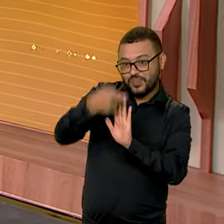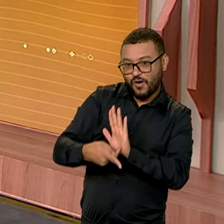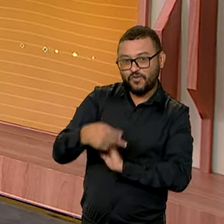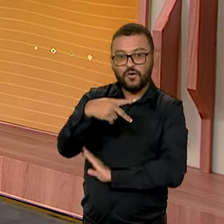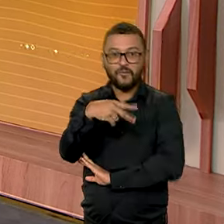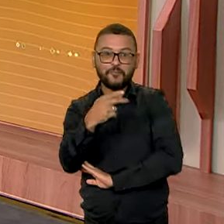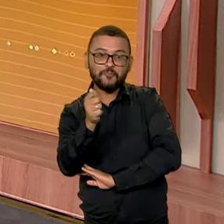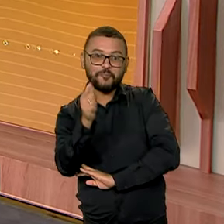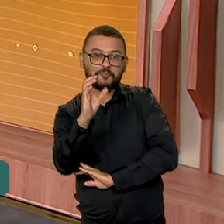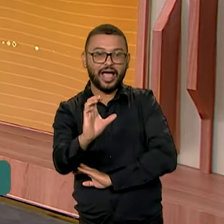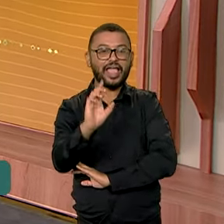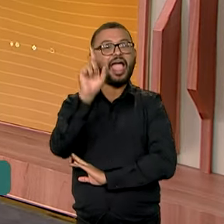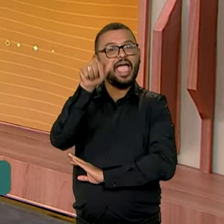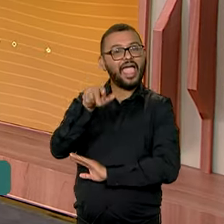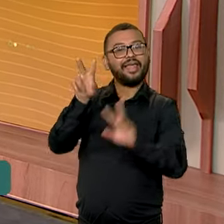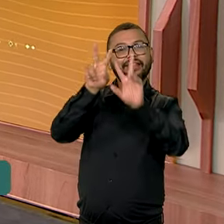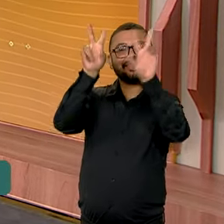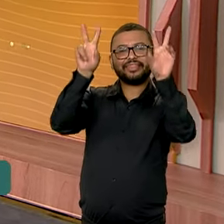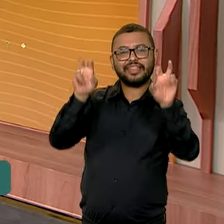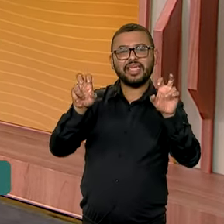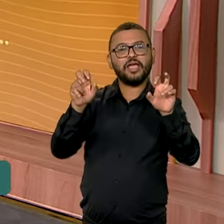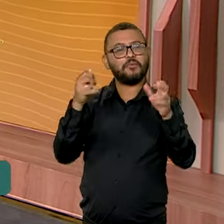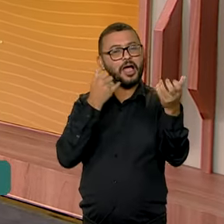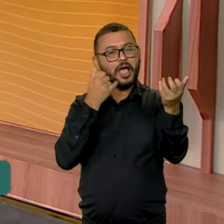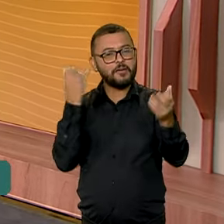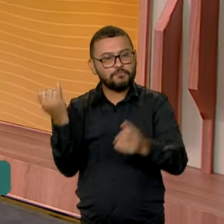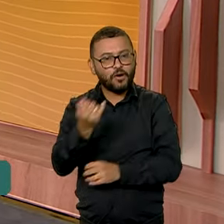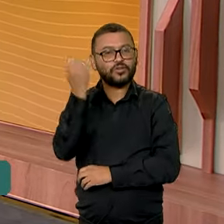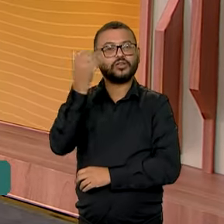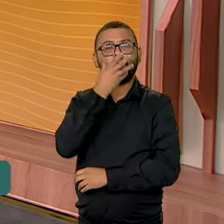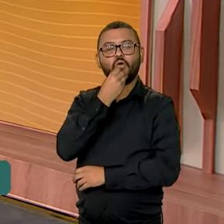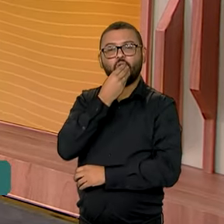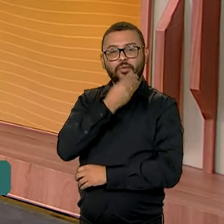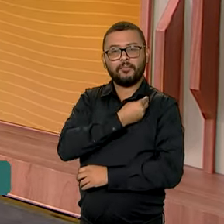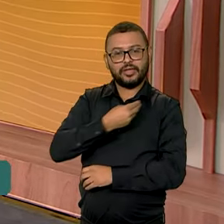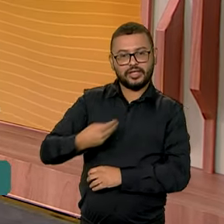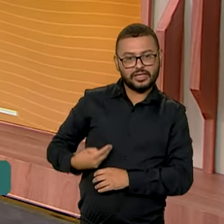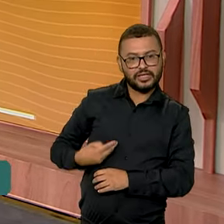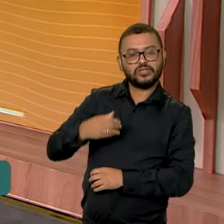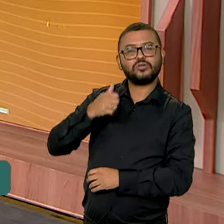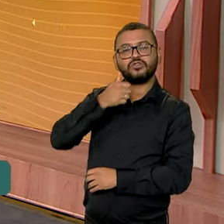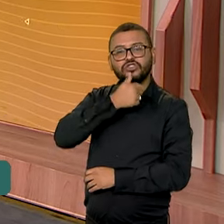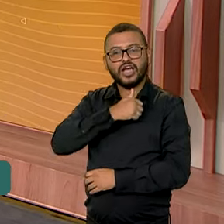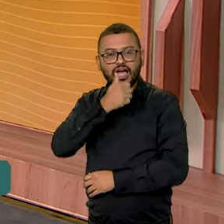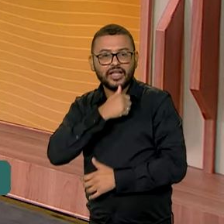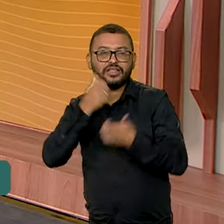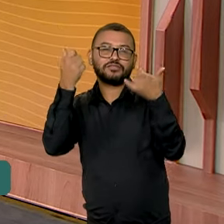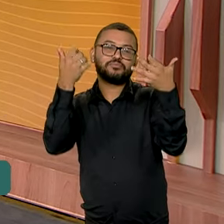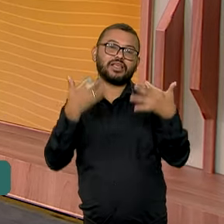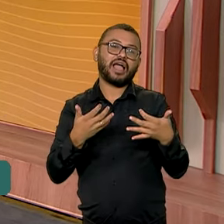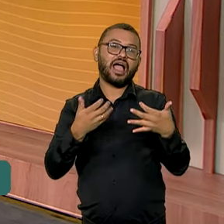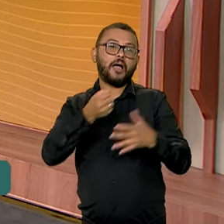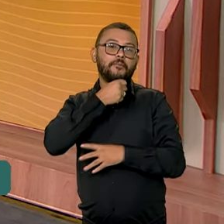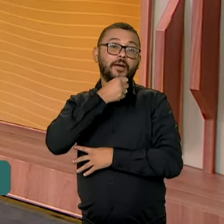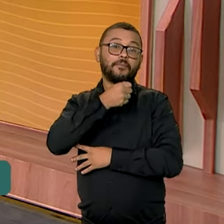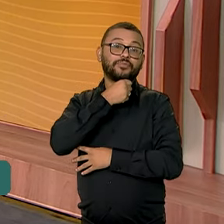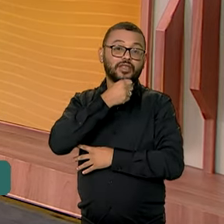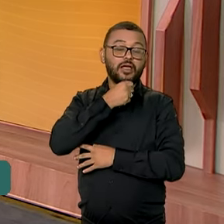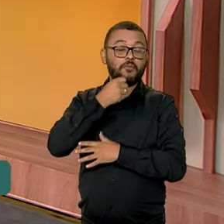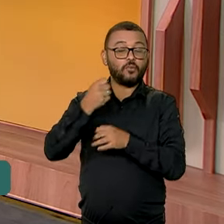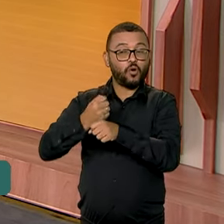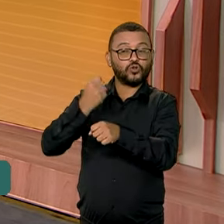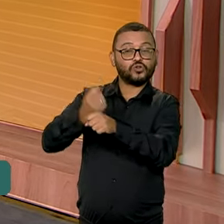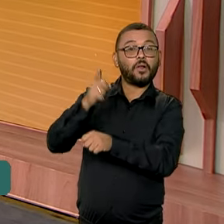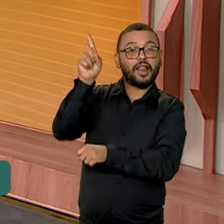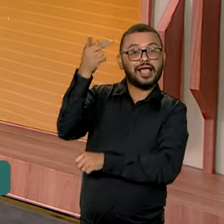Novo PAC. Esses são alguns assuntos que o ministro da Cidade, Jader Filho, vai falar em um evento imobiliário em